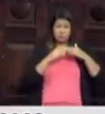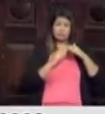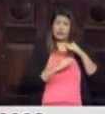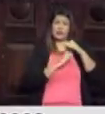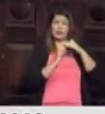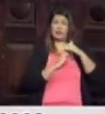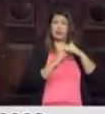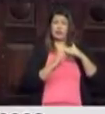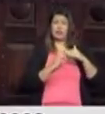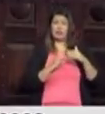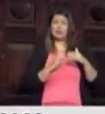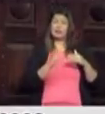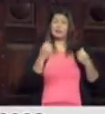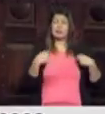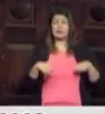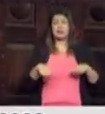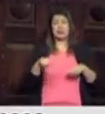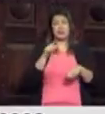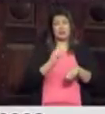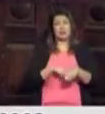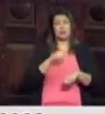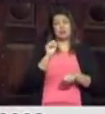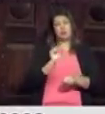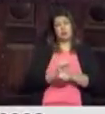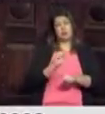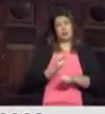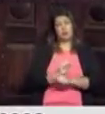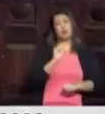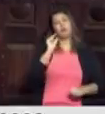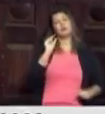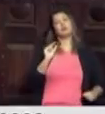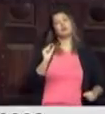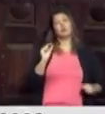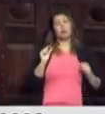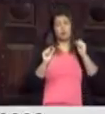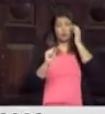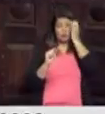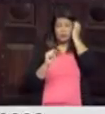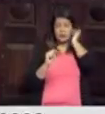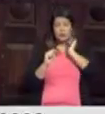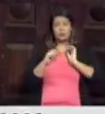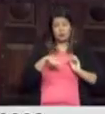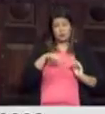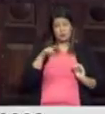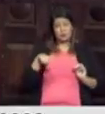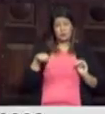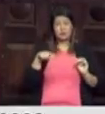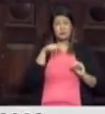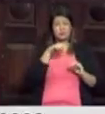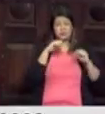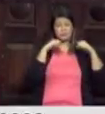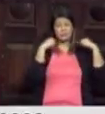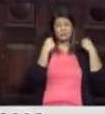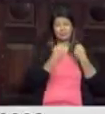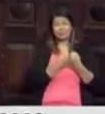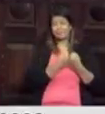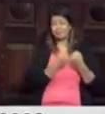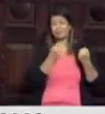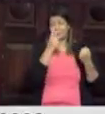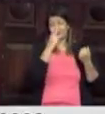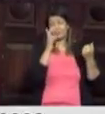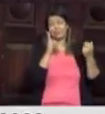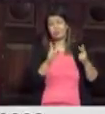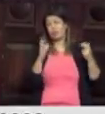prazo para a realização de nova licitação, enquanto isso, o nosso maior patrimônio esportivo continua